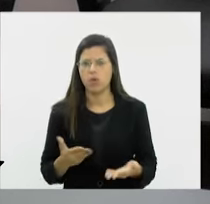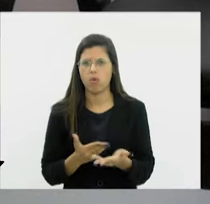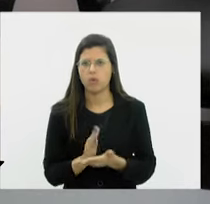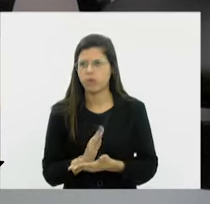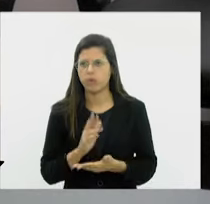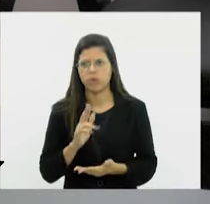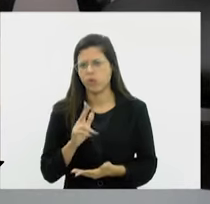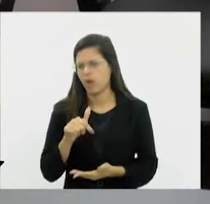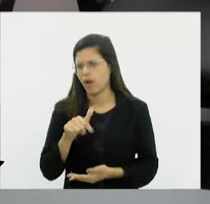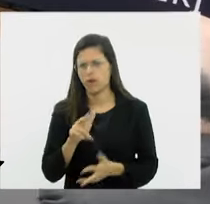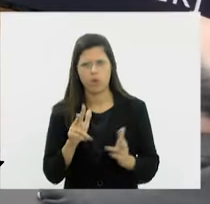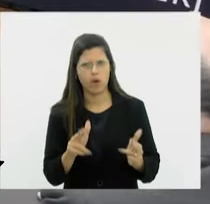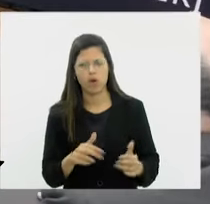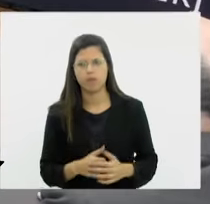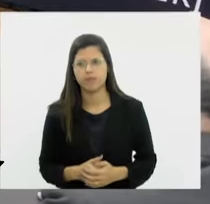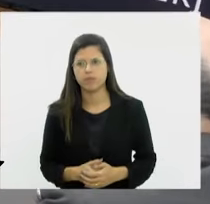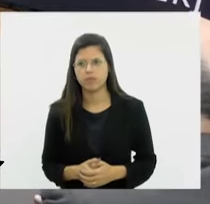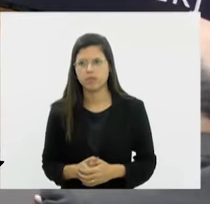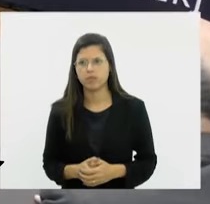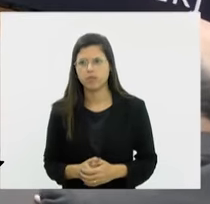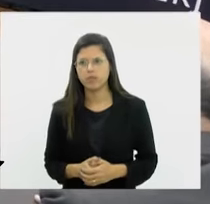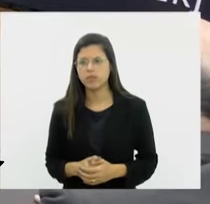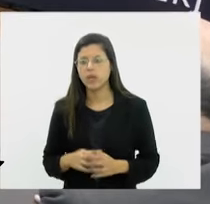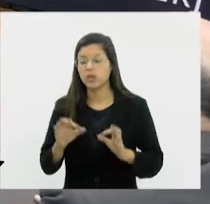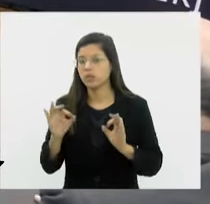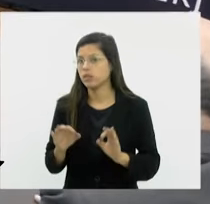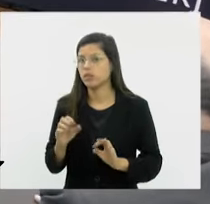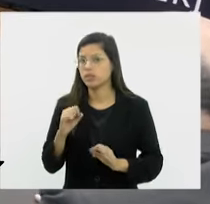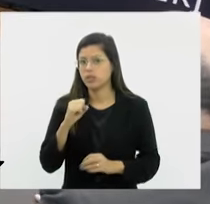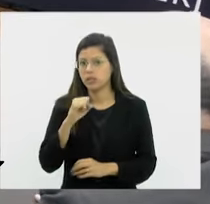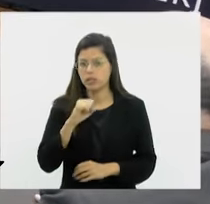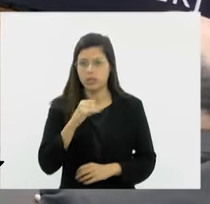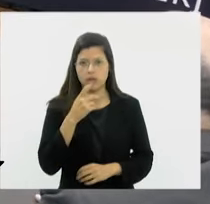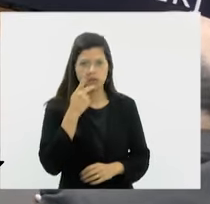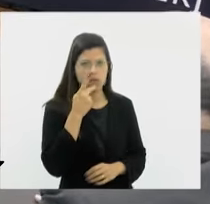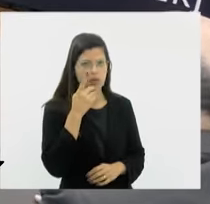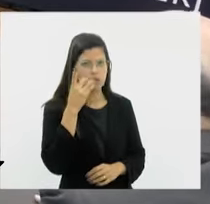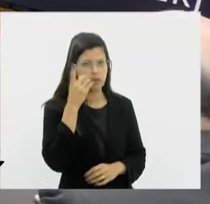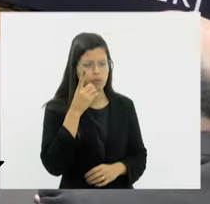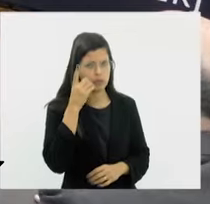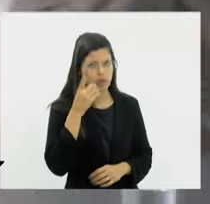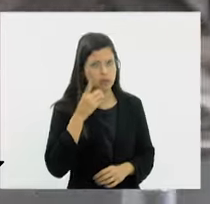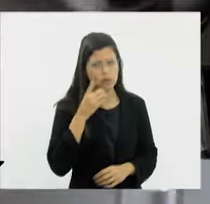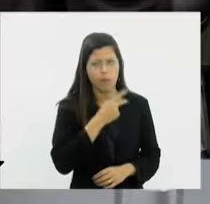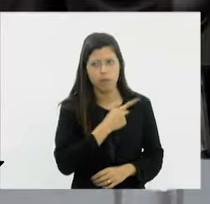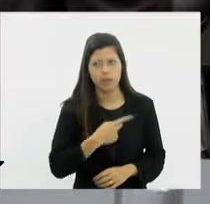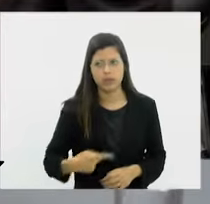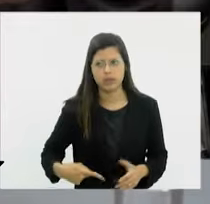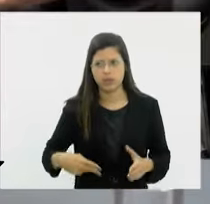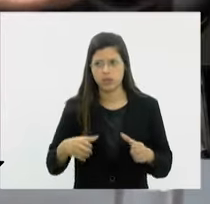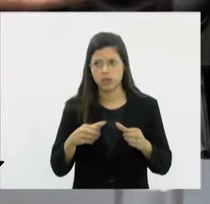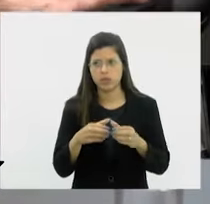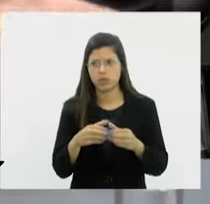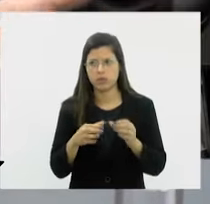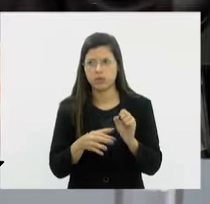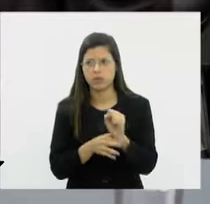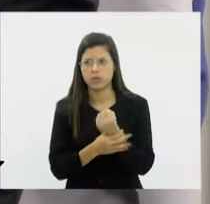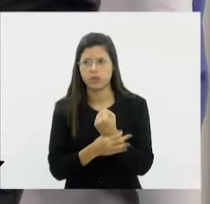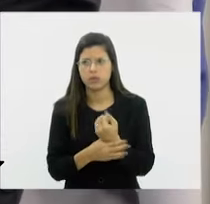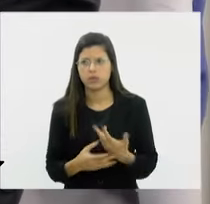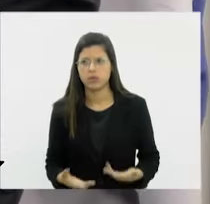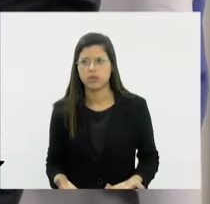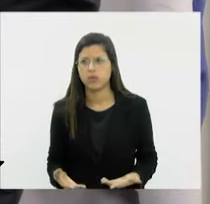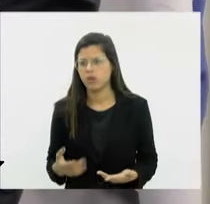Não eu é esse tenho caso. Quase certeza que, se a gente falar com o deputado presidente da comissão... Não tem briga. A questão é